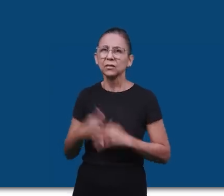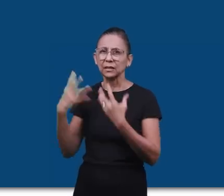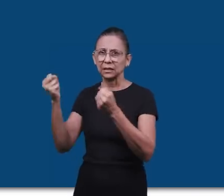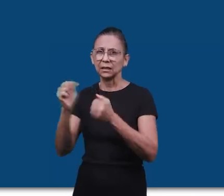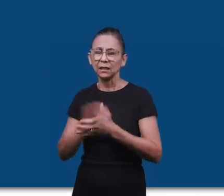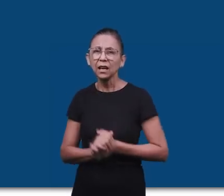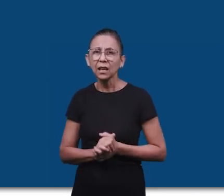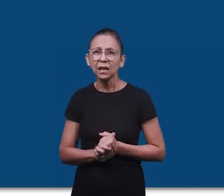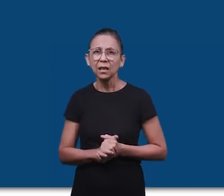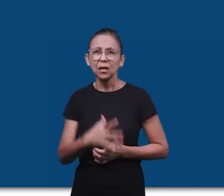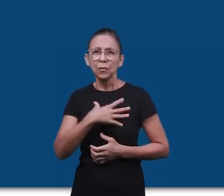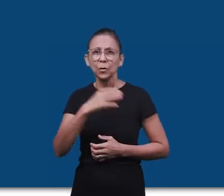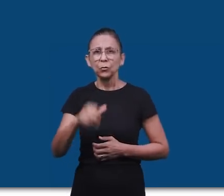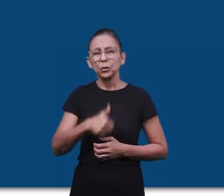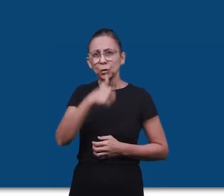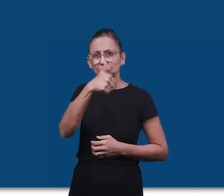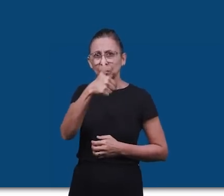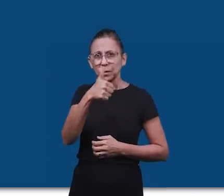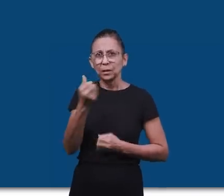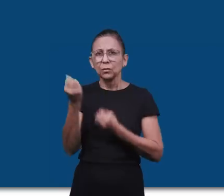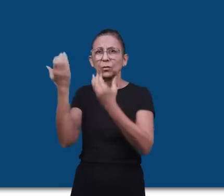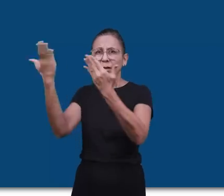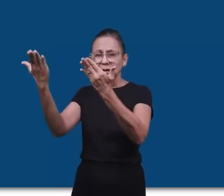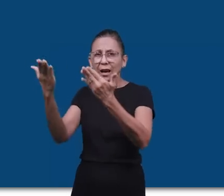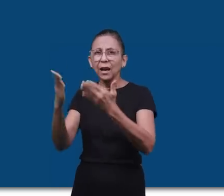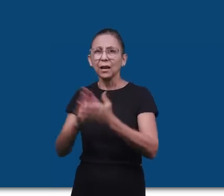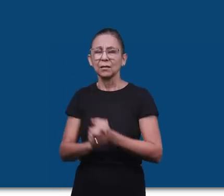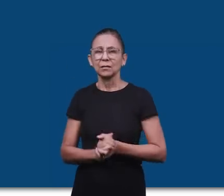primogênito pela minha transgressão? O fruto do meu